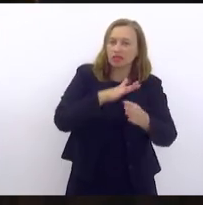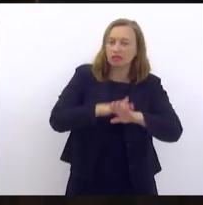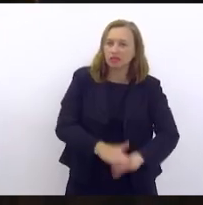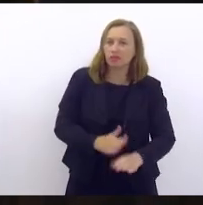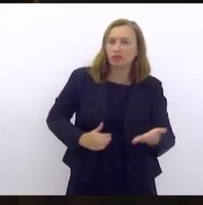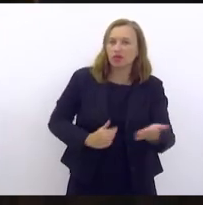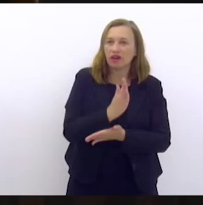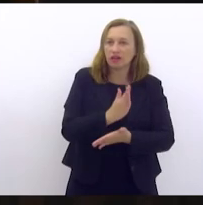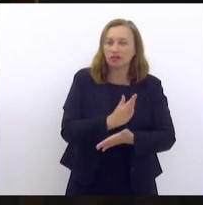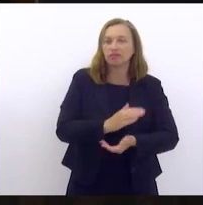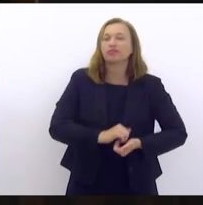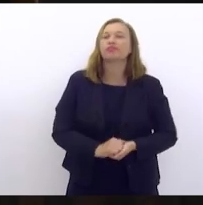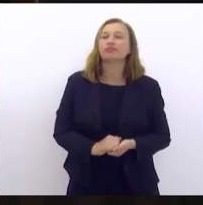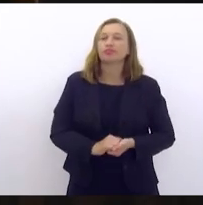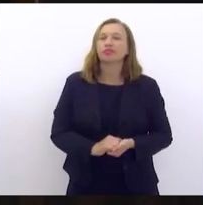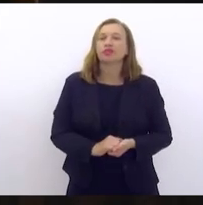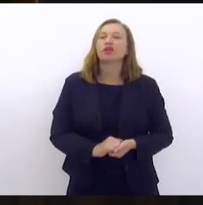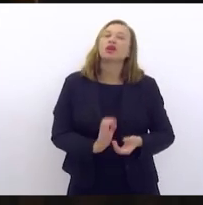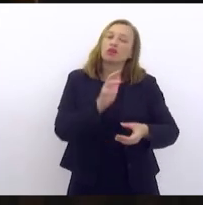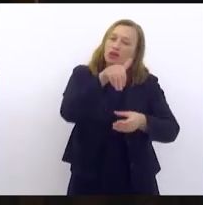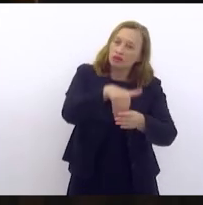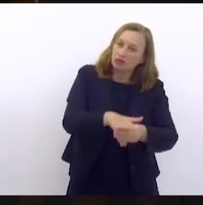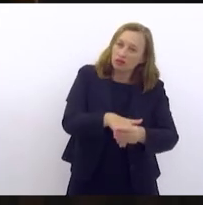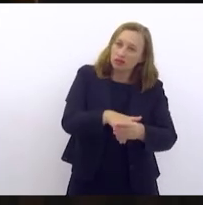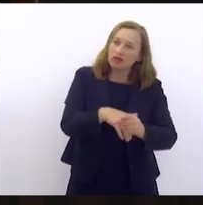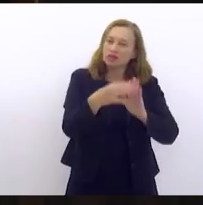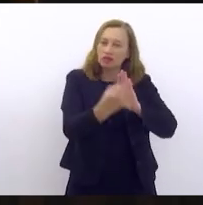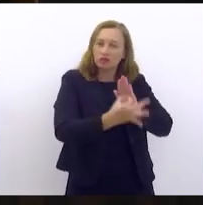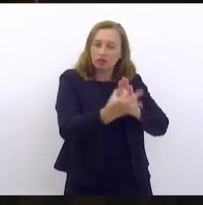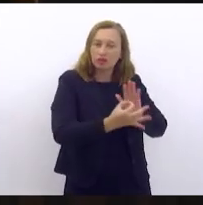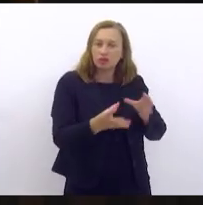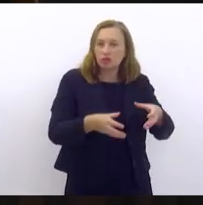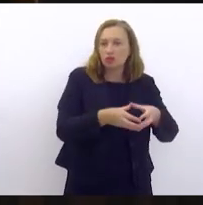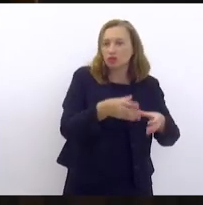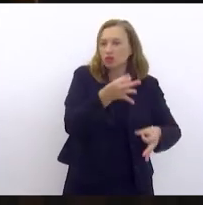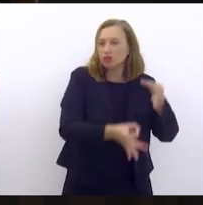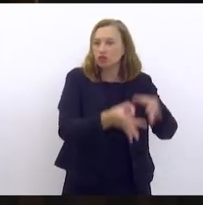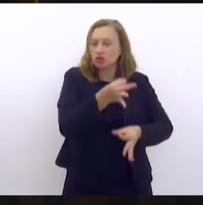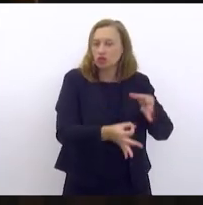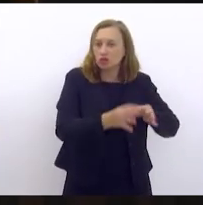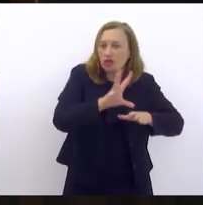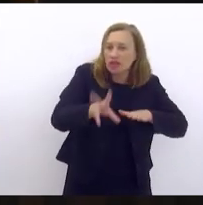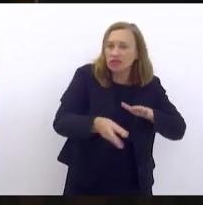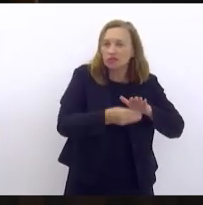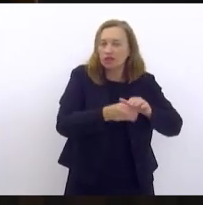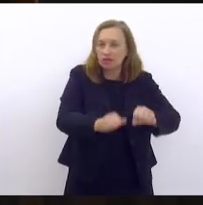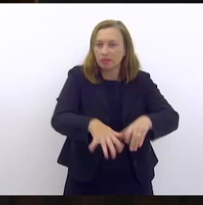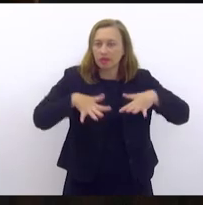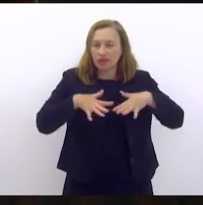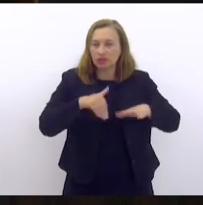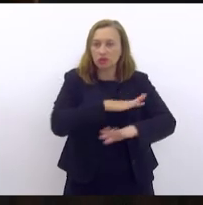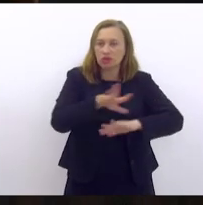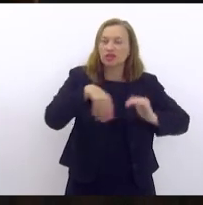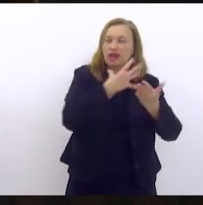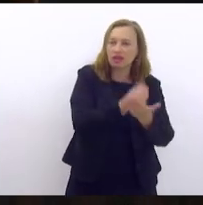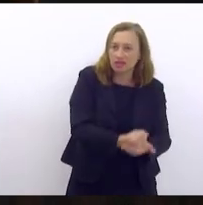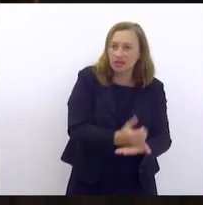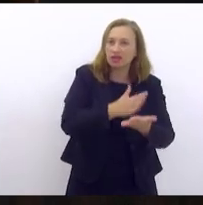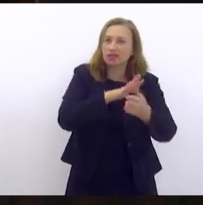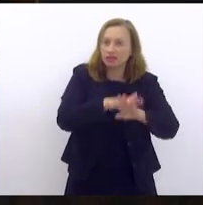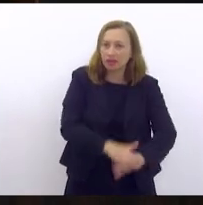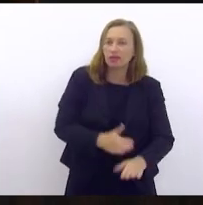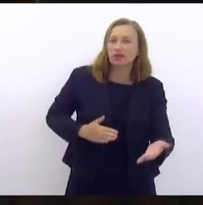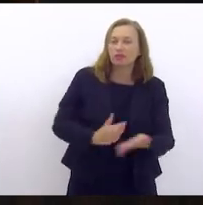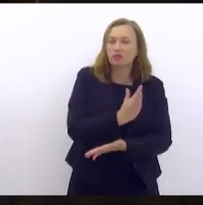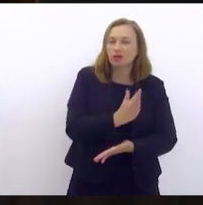estão. Aprovado. Em votação, parecer da Comissão de Justiça às emendas de plenário. Senhores que aprovam, permaneçam como